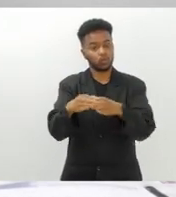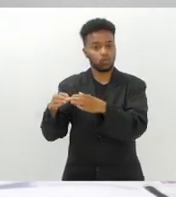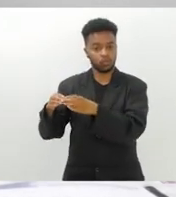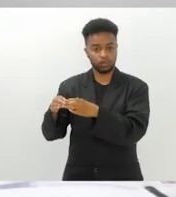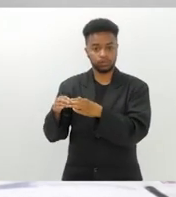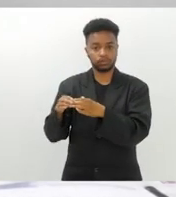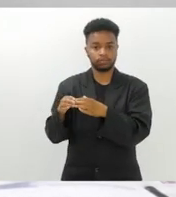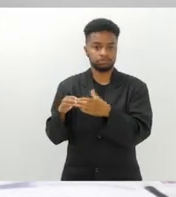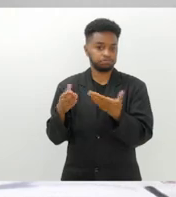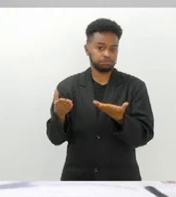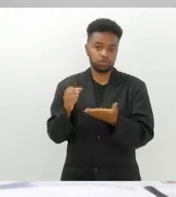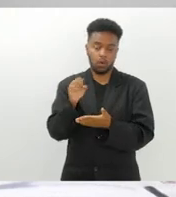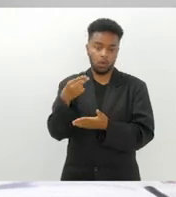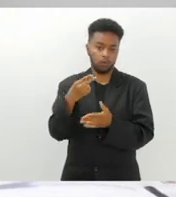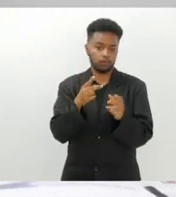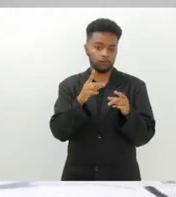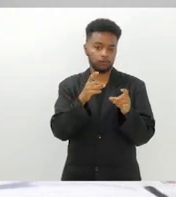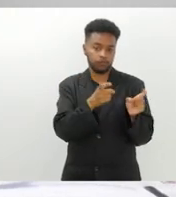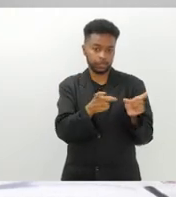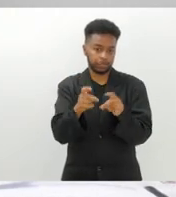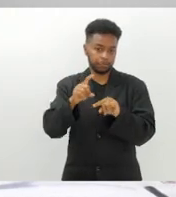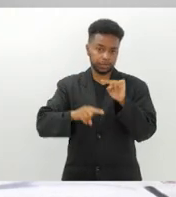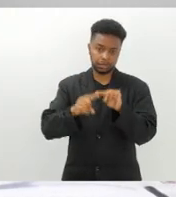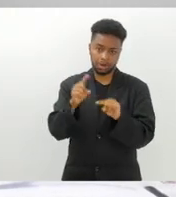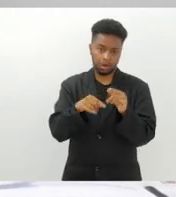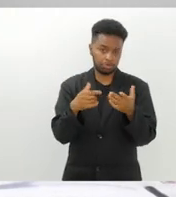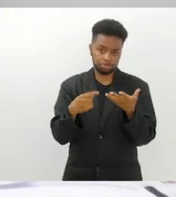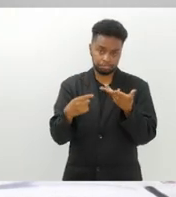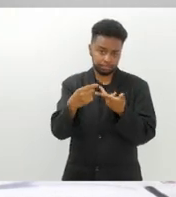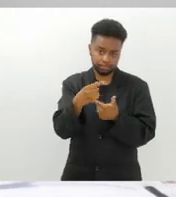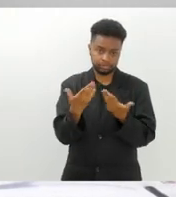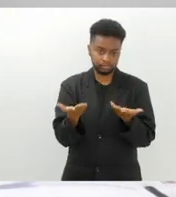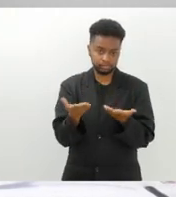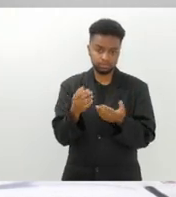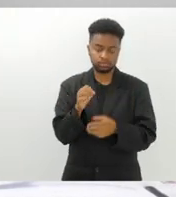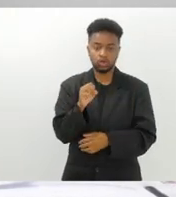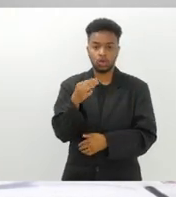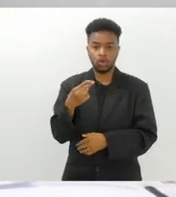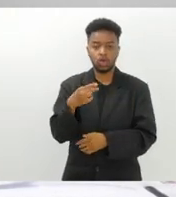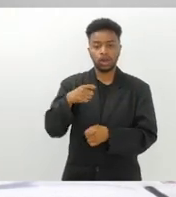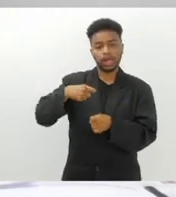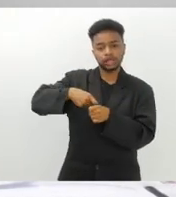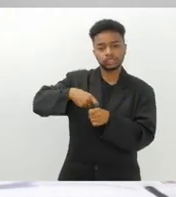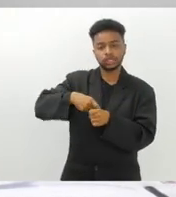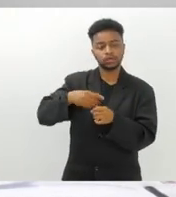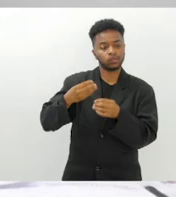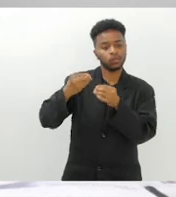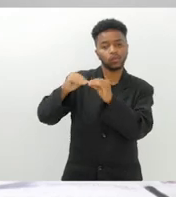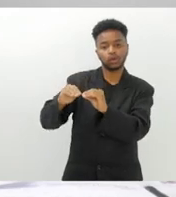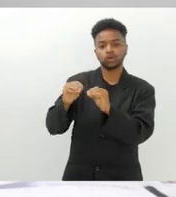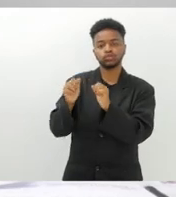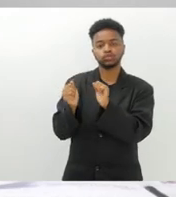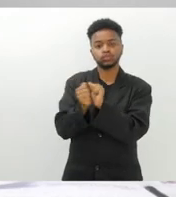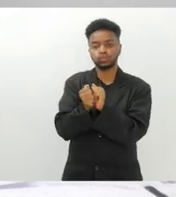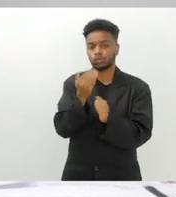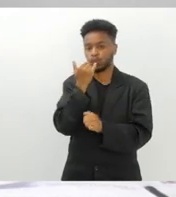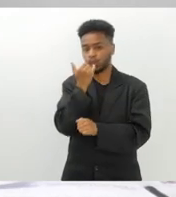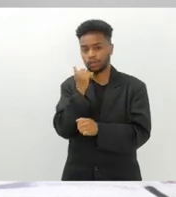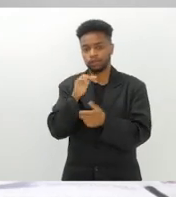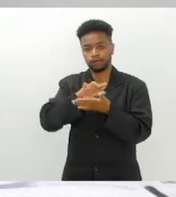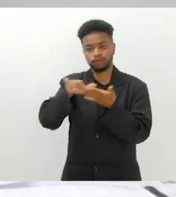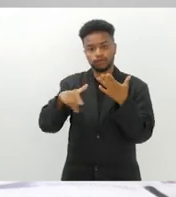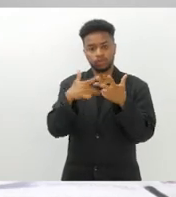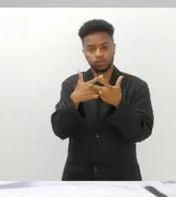para comercializarem seus produtos, etc., etc., colocar a castanha do Pará na merenda escolar de vários lugares, que é uma